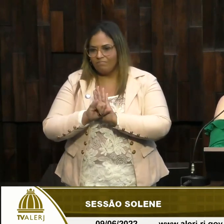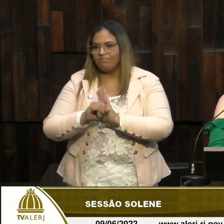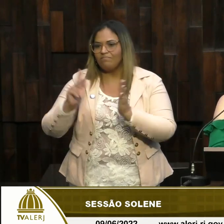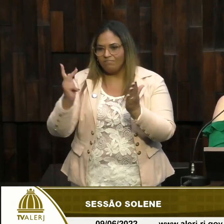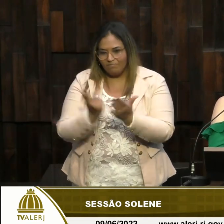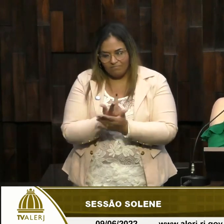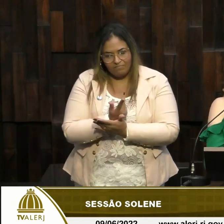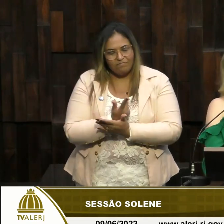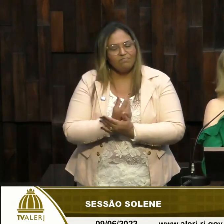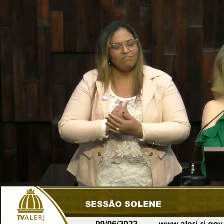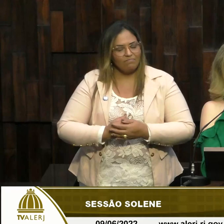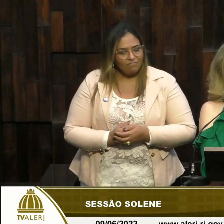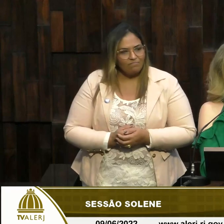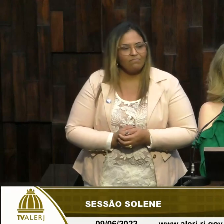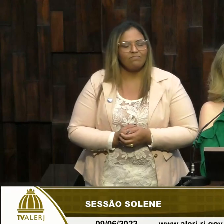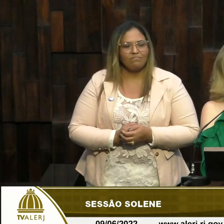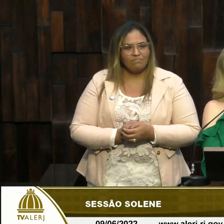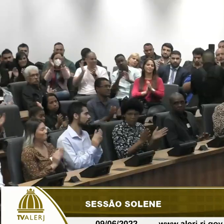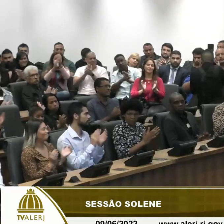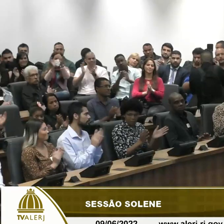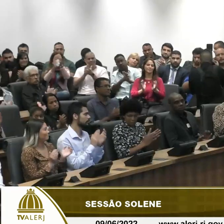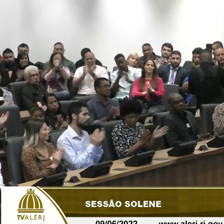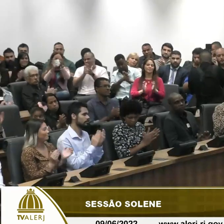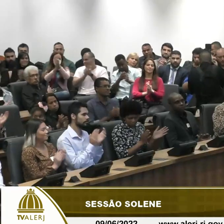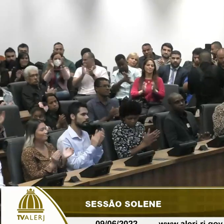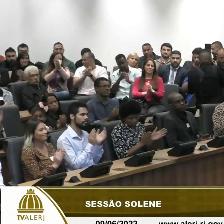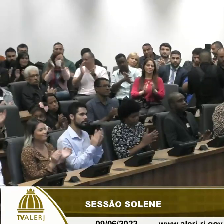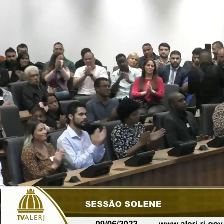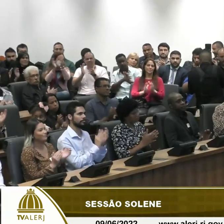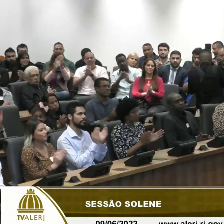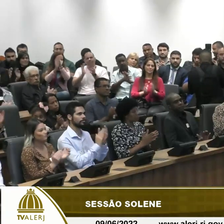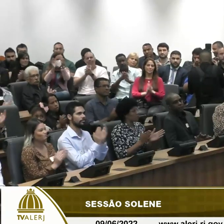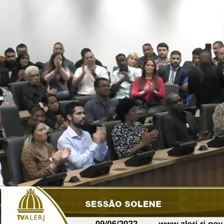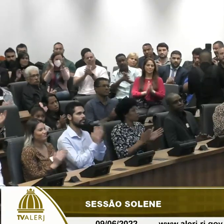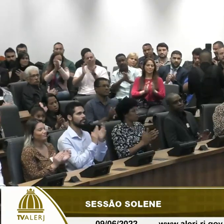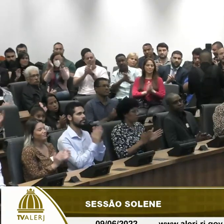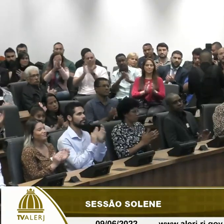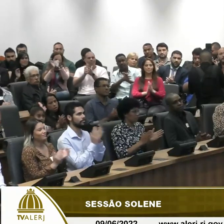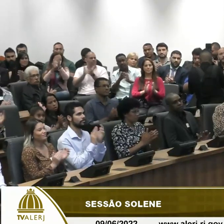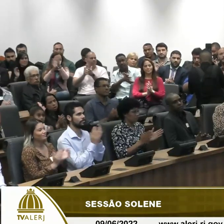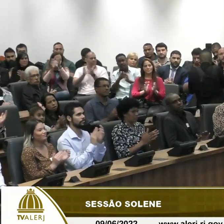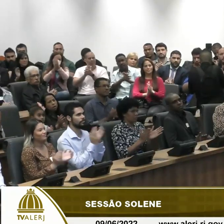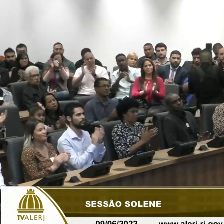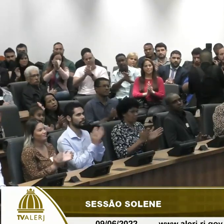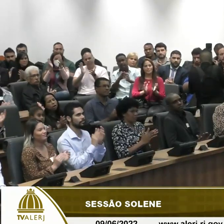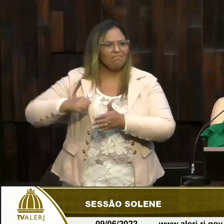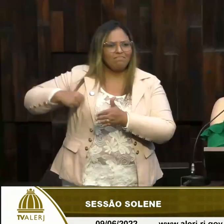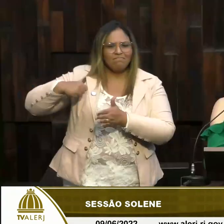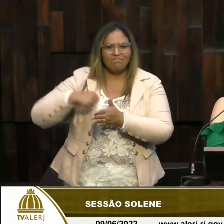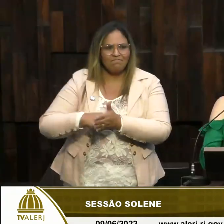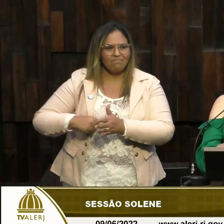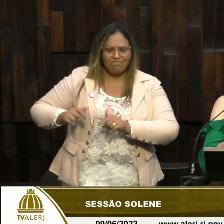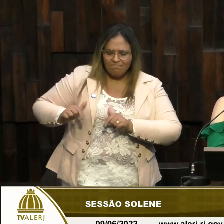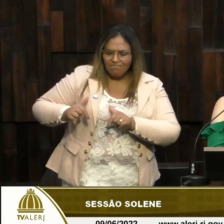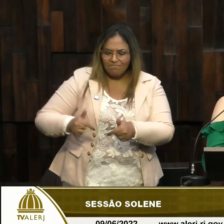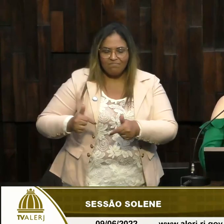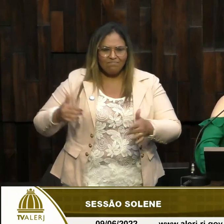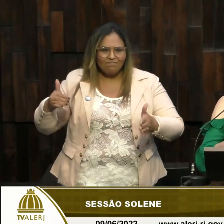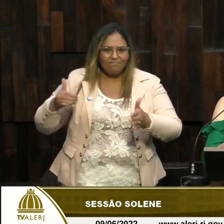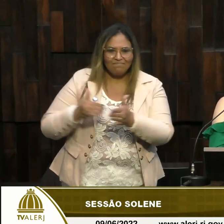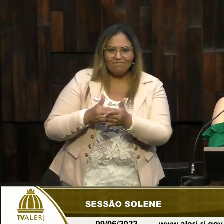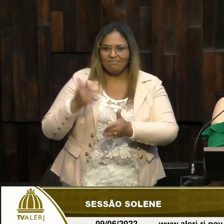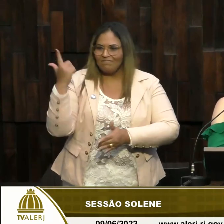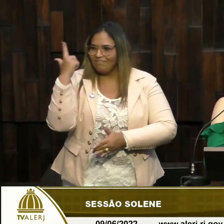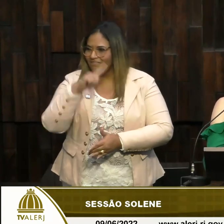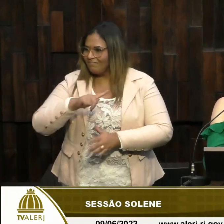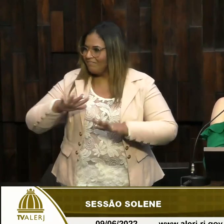Tá? Então, a gente precisa continuar lutando e exigindo isso até acontecer. Todos